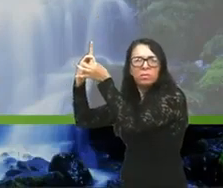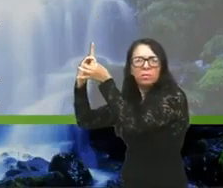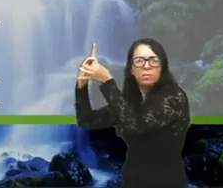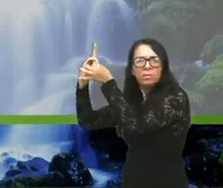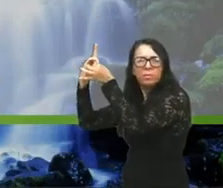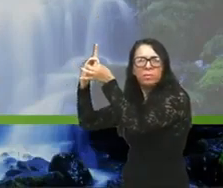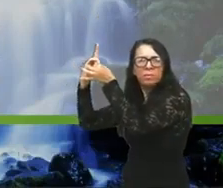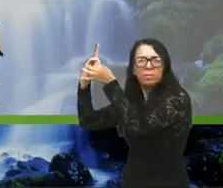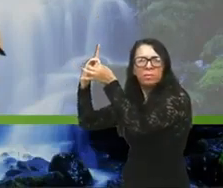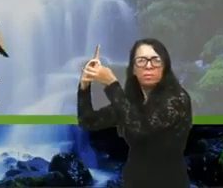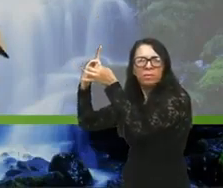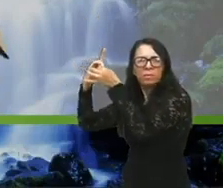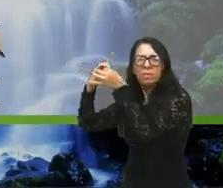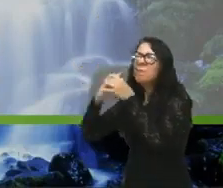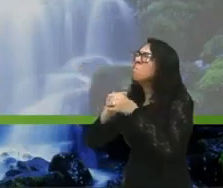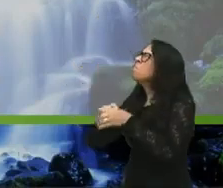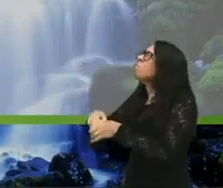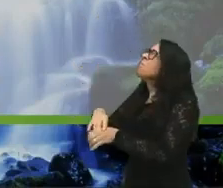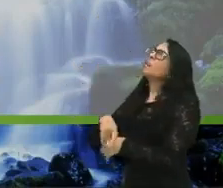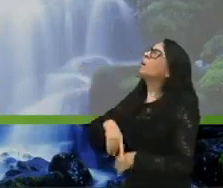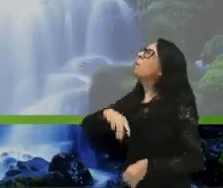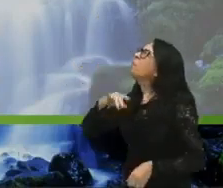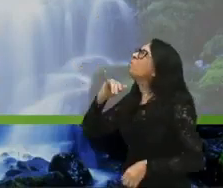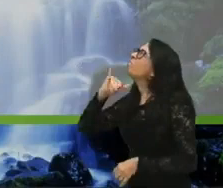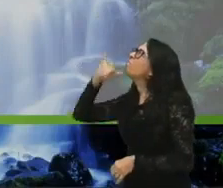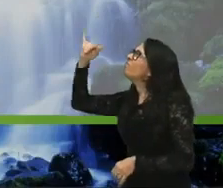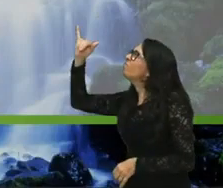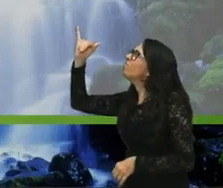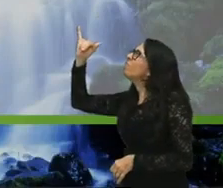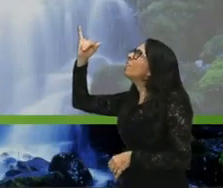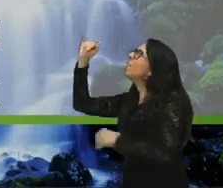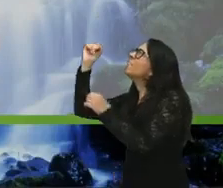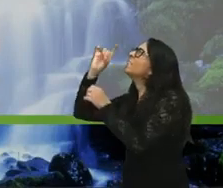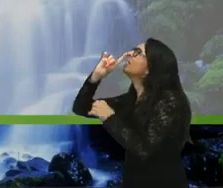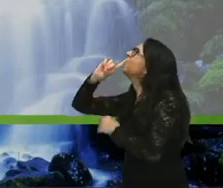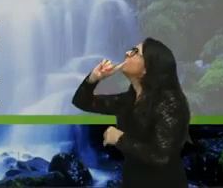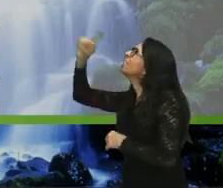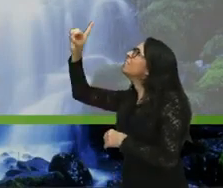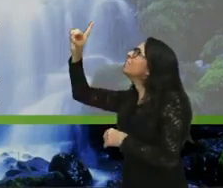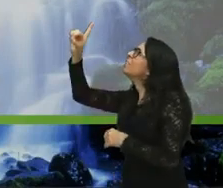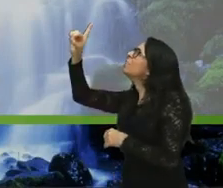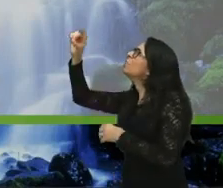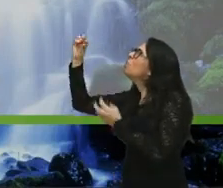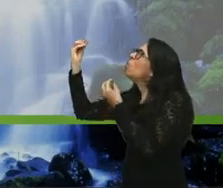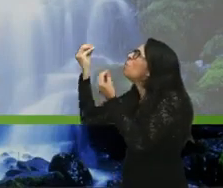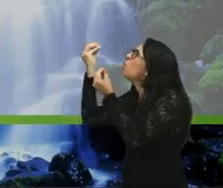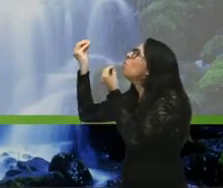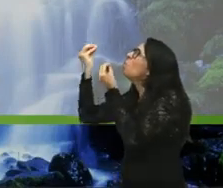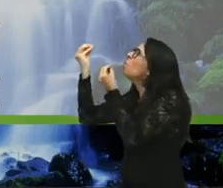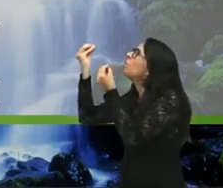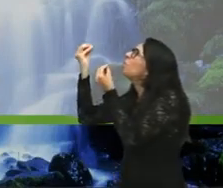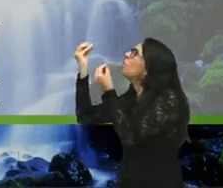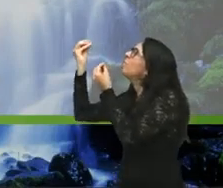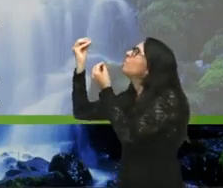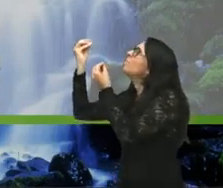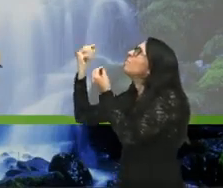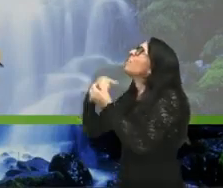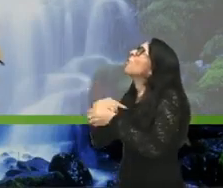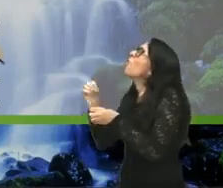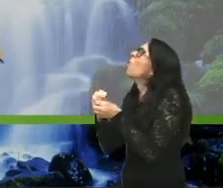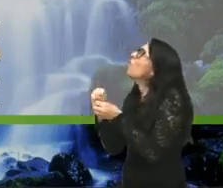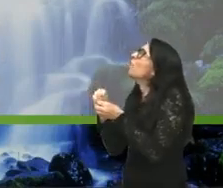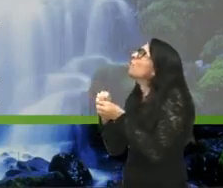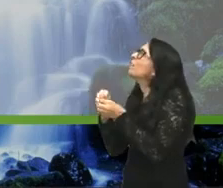quer te usar na sua vida profissional, como Deus quer te usar nos ambientes que você convive, como Deus quer